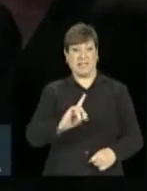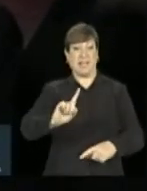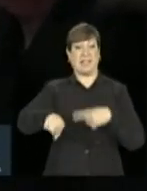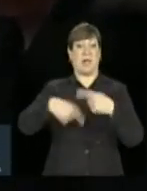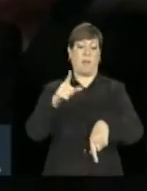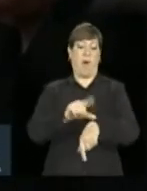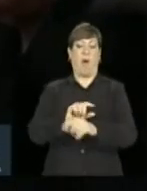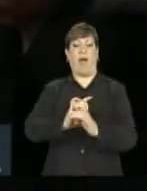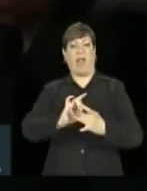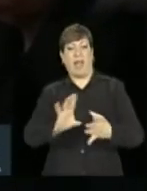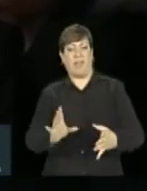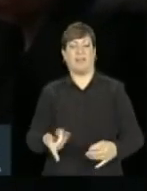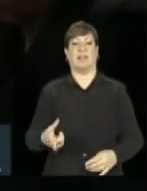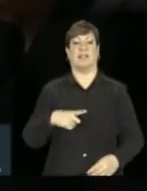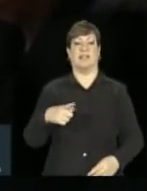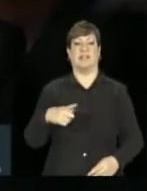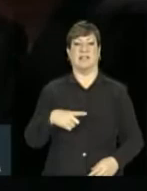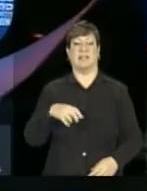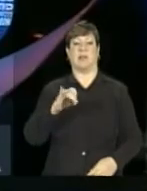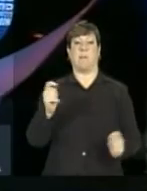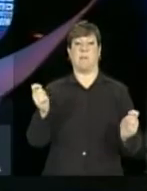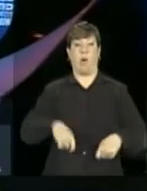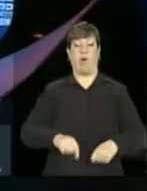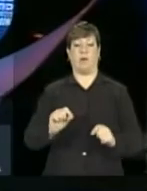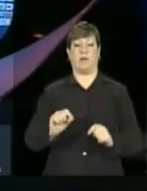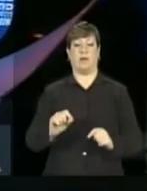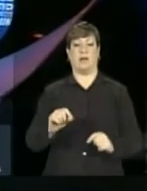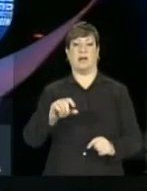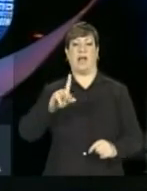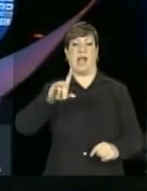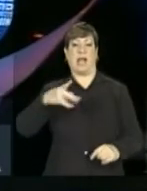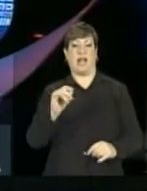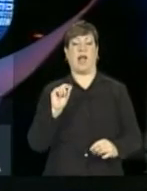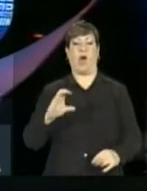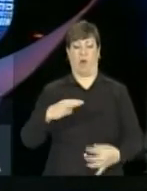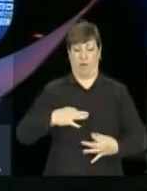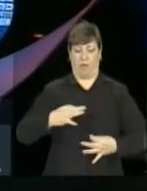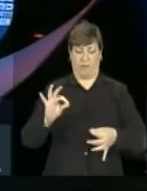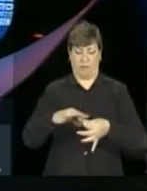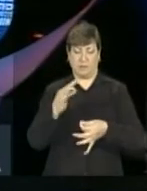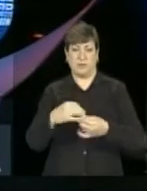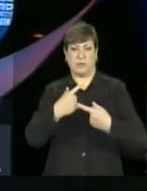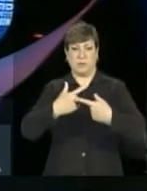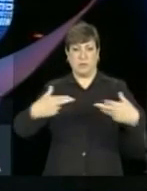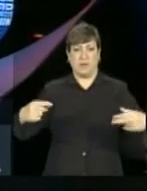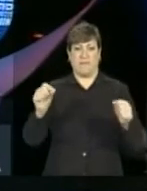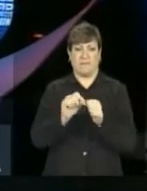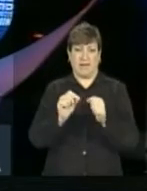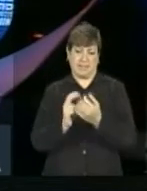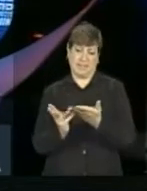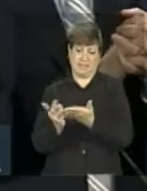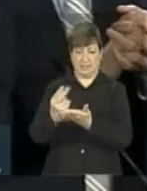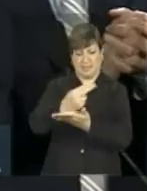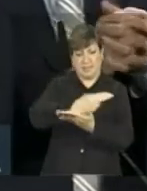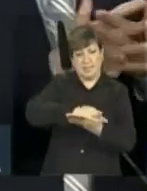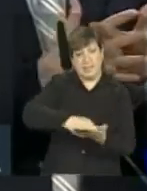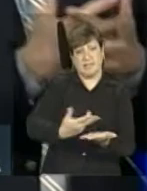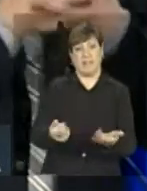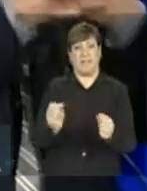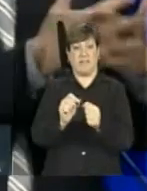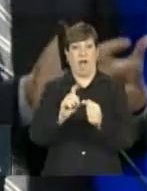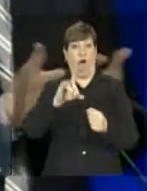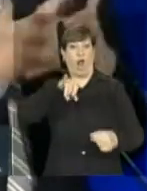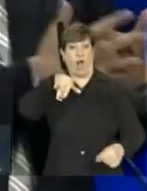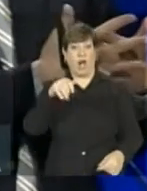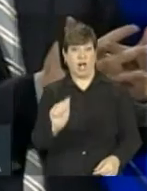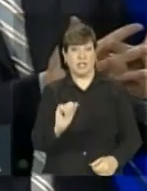ideia para uma linha de confecção, podemos fazer o design, criar lojas